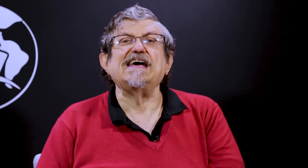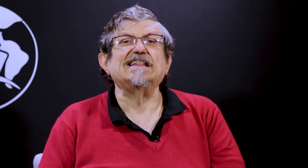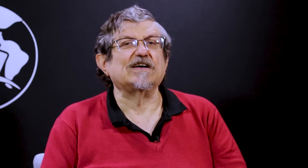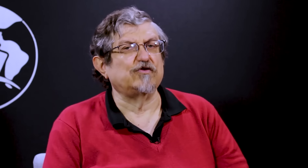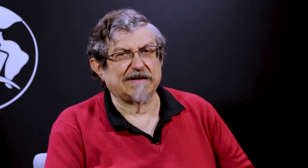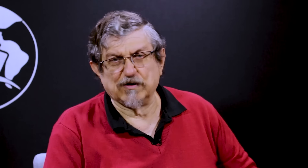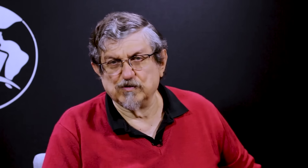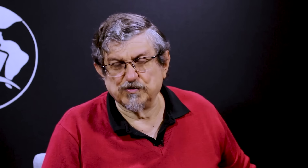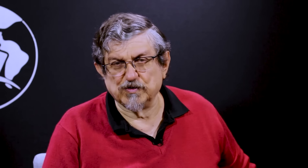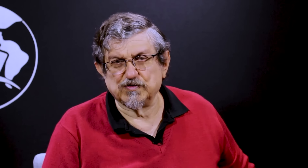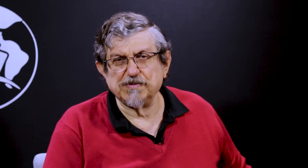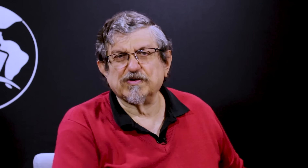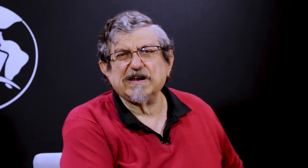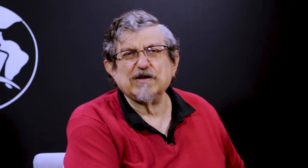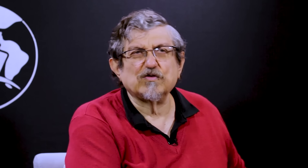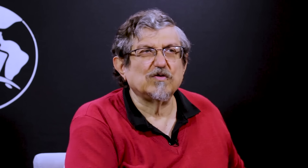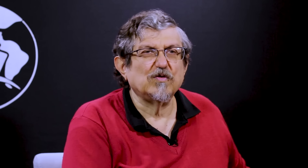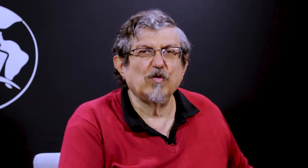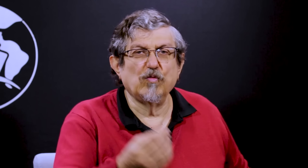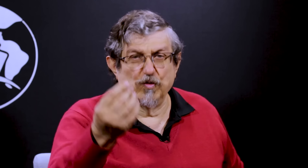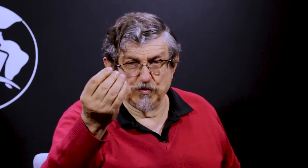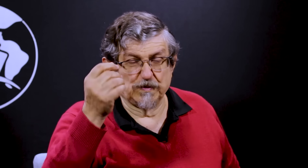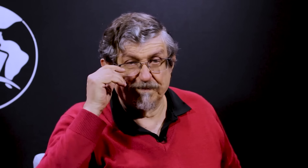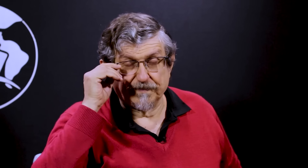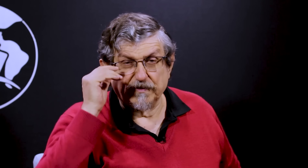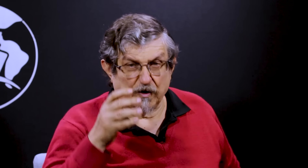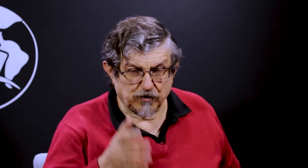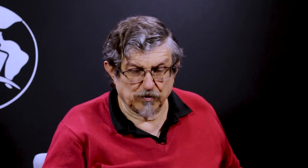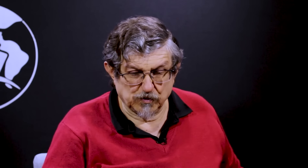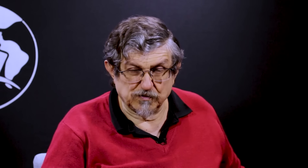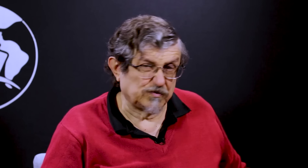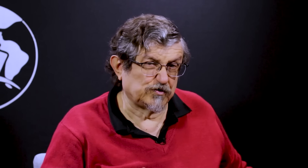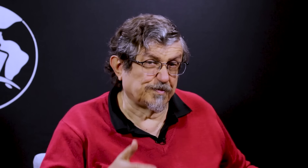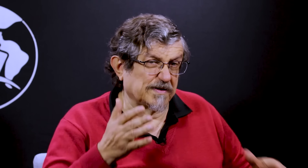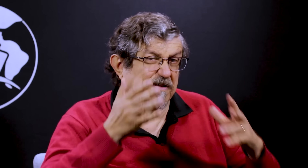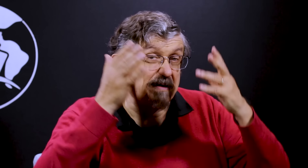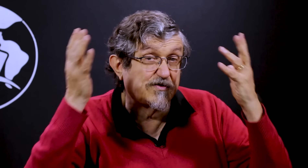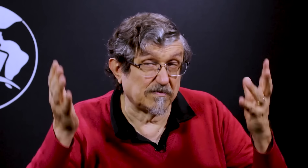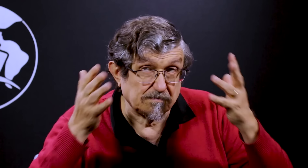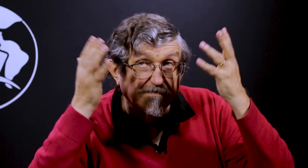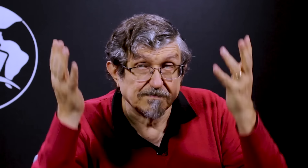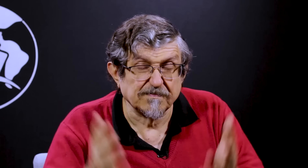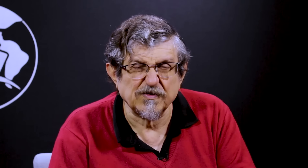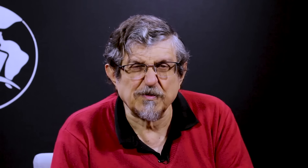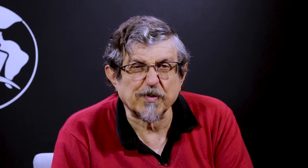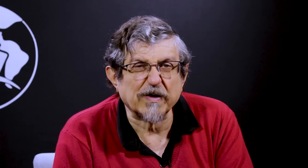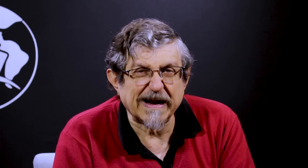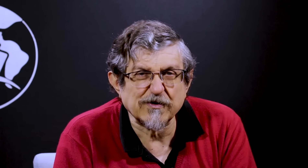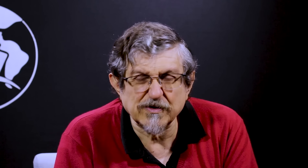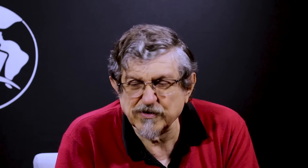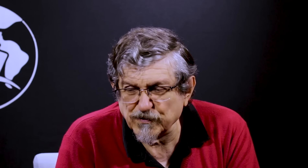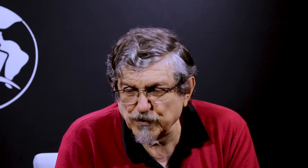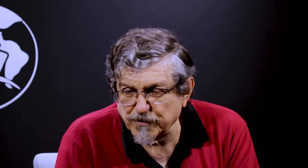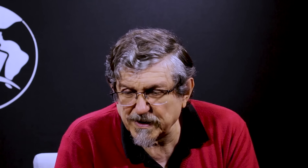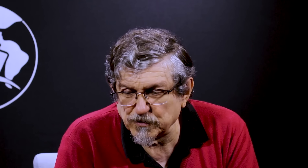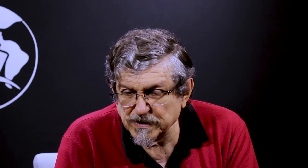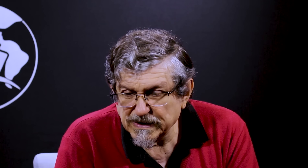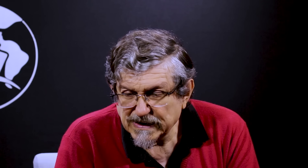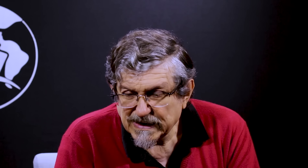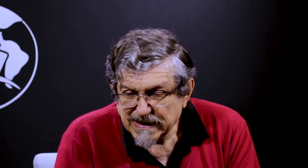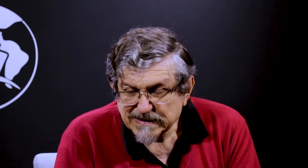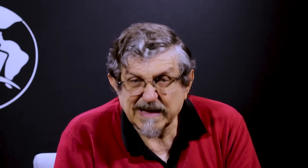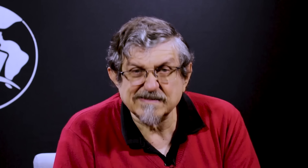se relacionar com os outros meus queridos o mundo nosso mundo supostamente de progresso e